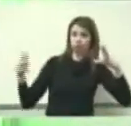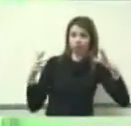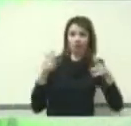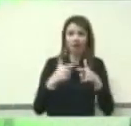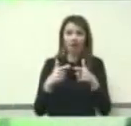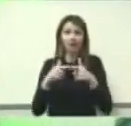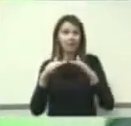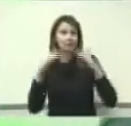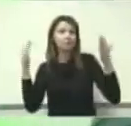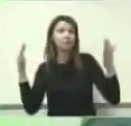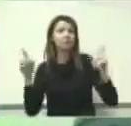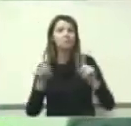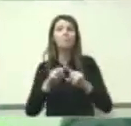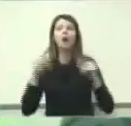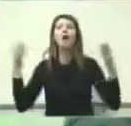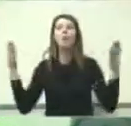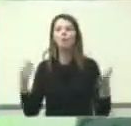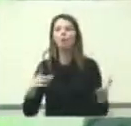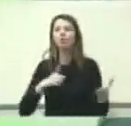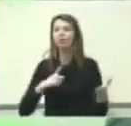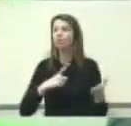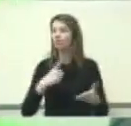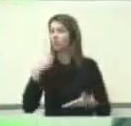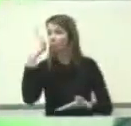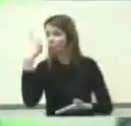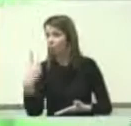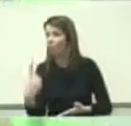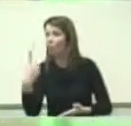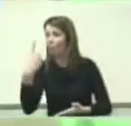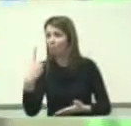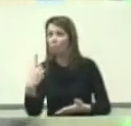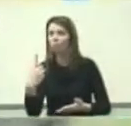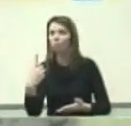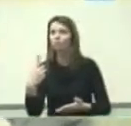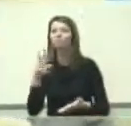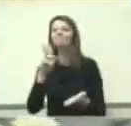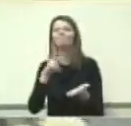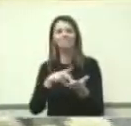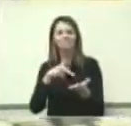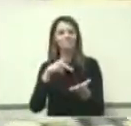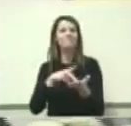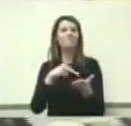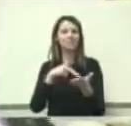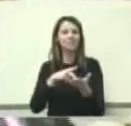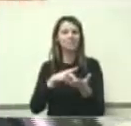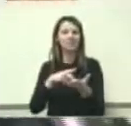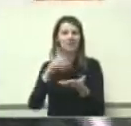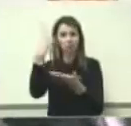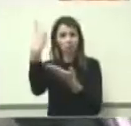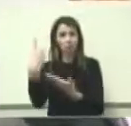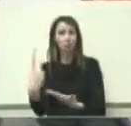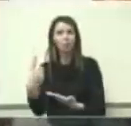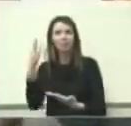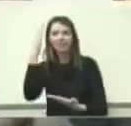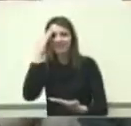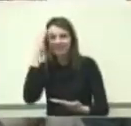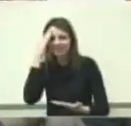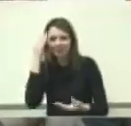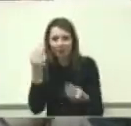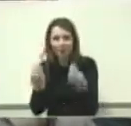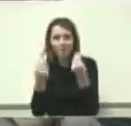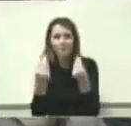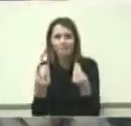mas nessa noite Há alguém aqui é a realmente alguém nosso meio que sabe como